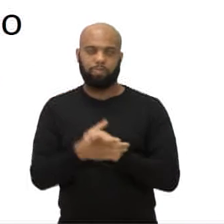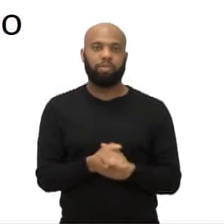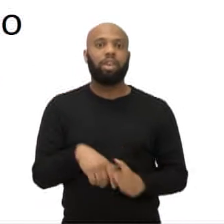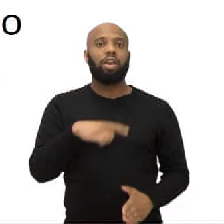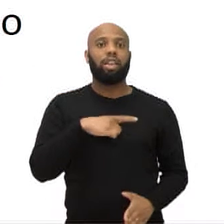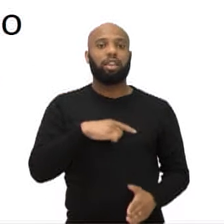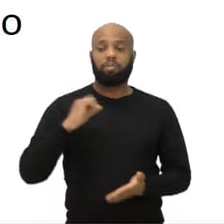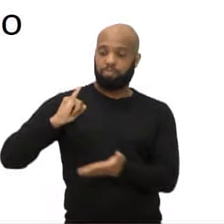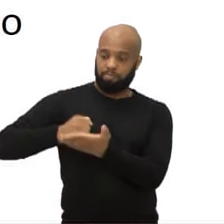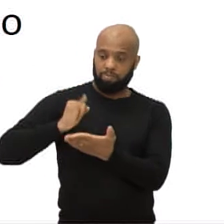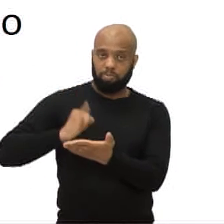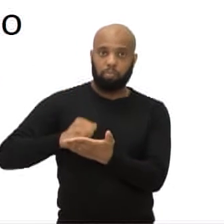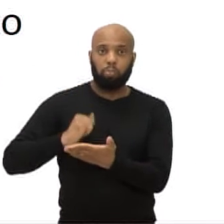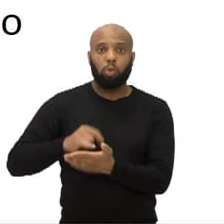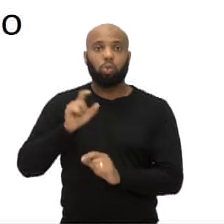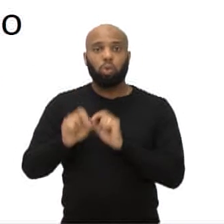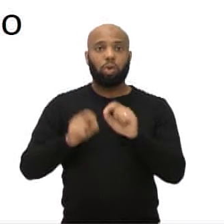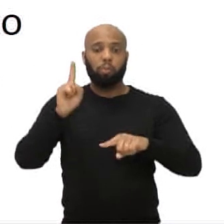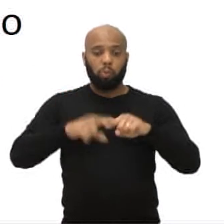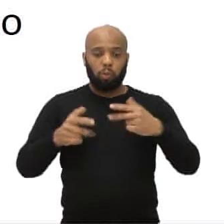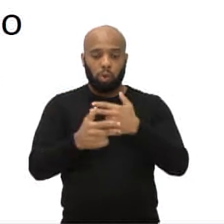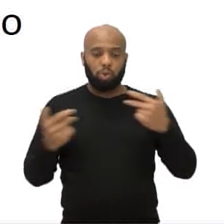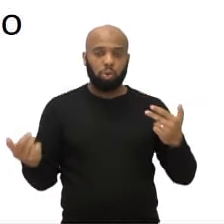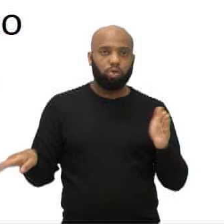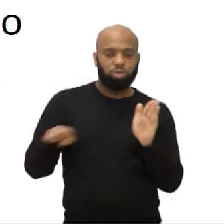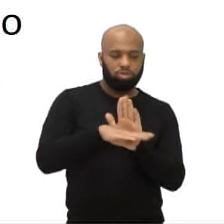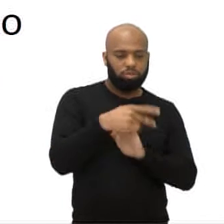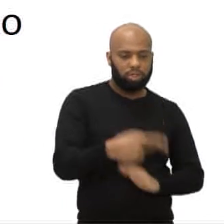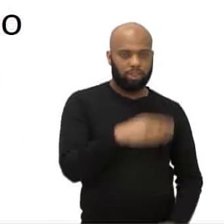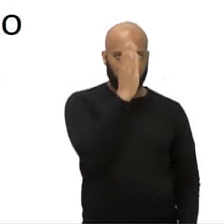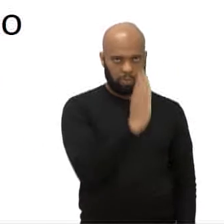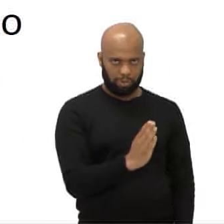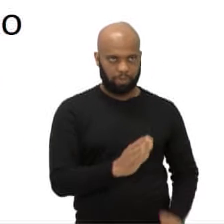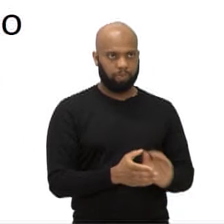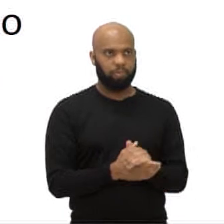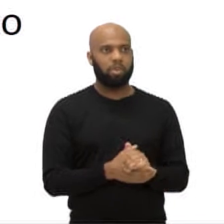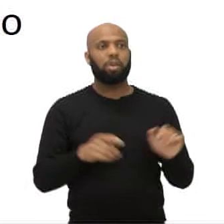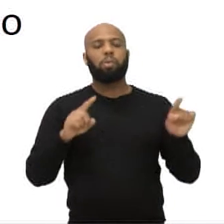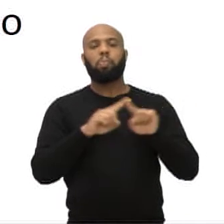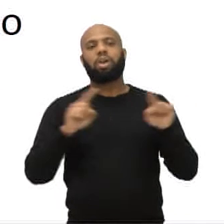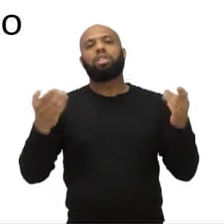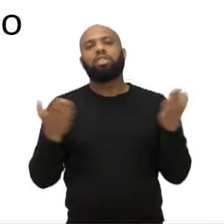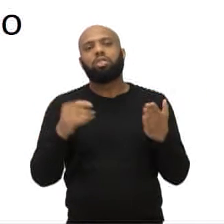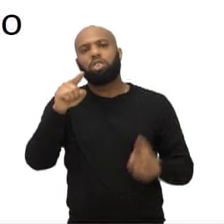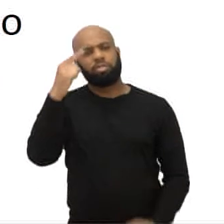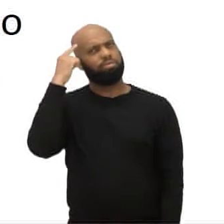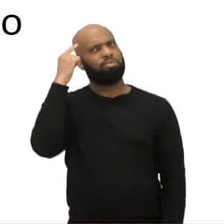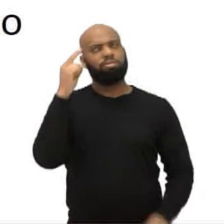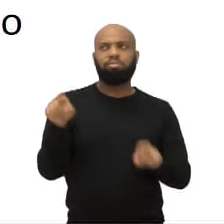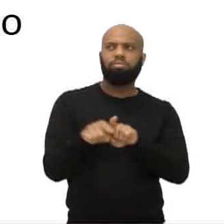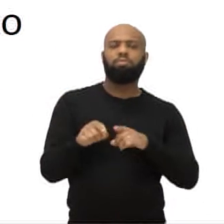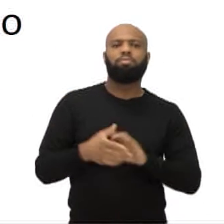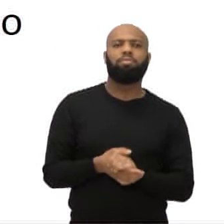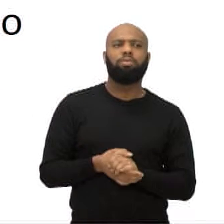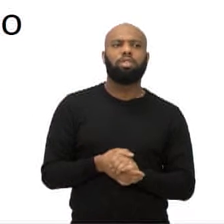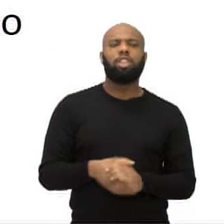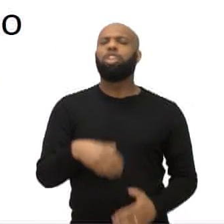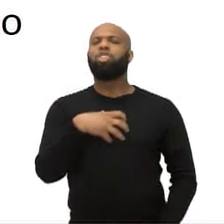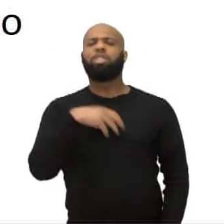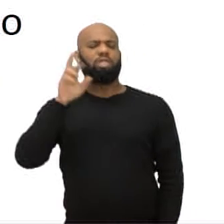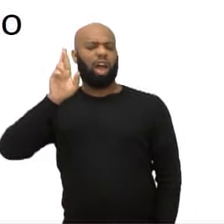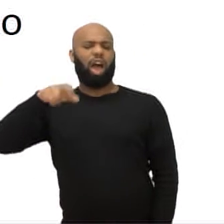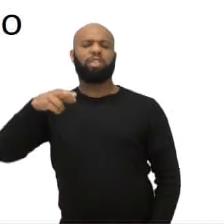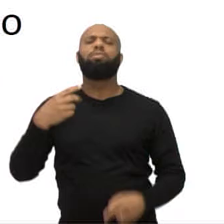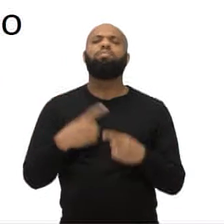são cobrados impostos para que tal produto entre no país. E agora uma coisa que talvez você esteja pensando. Uma das razões de